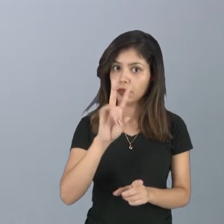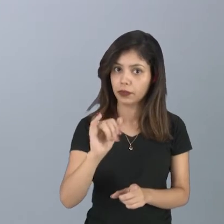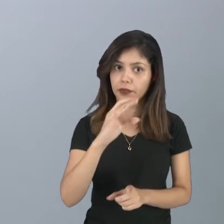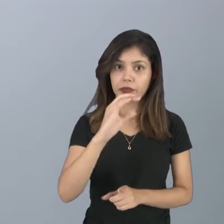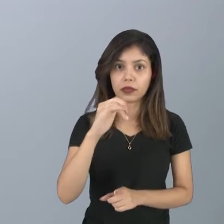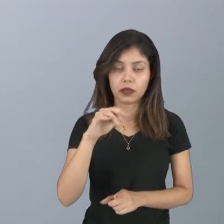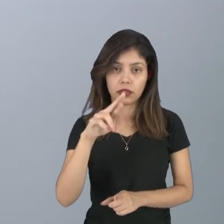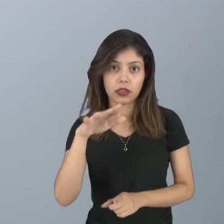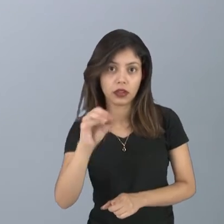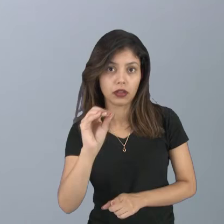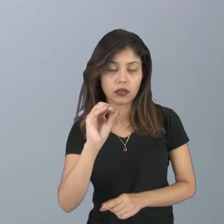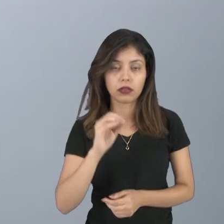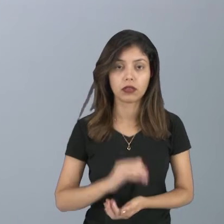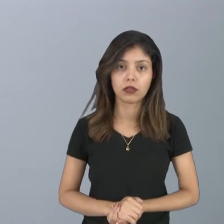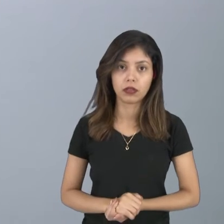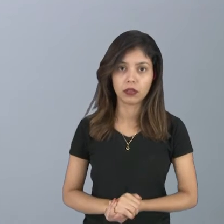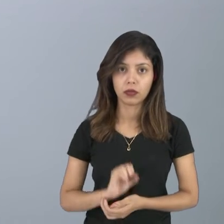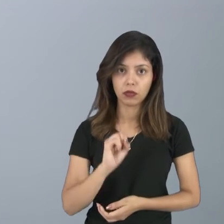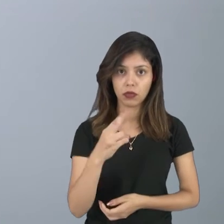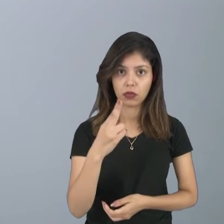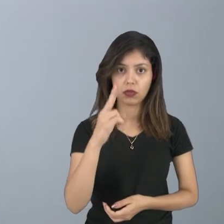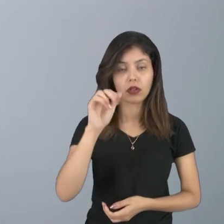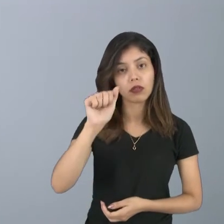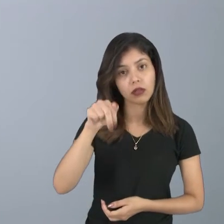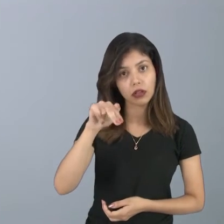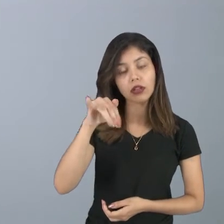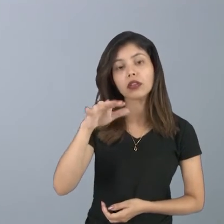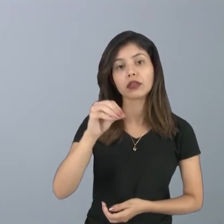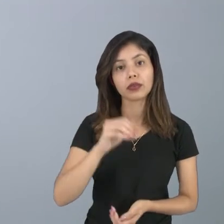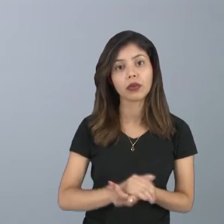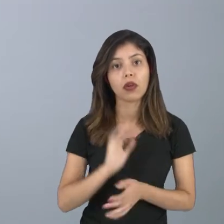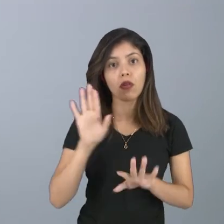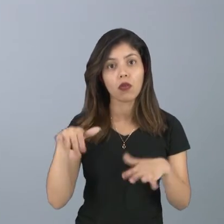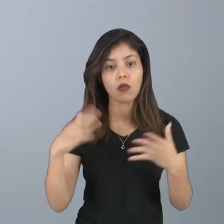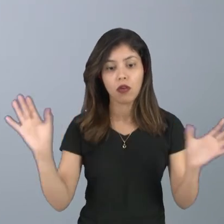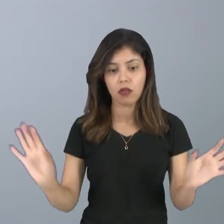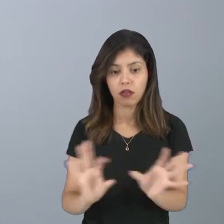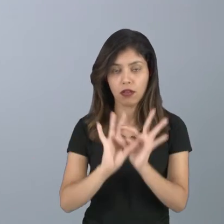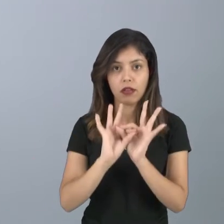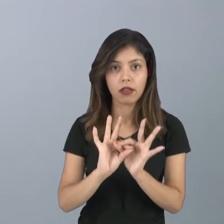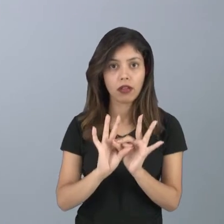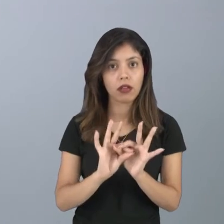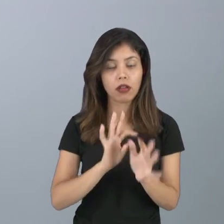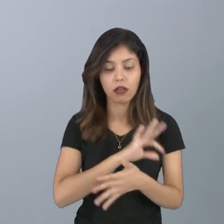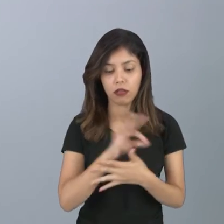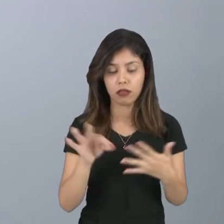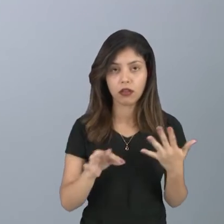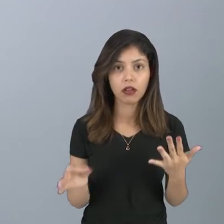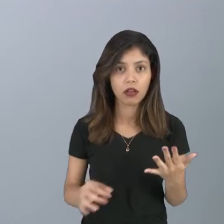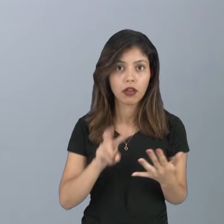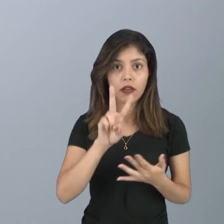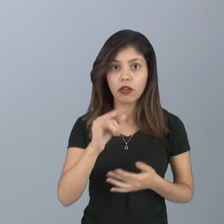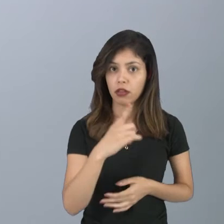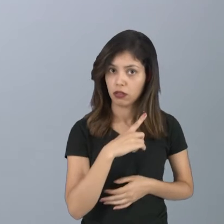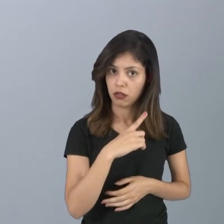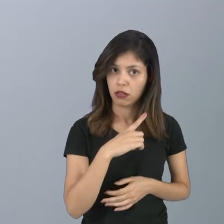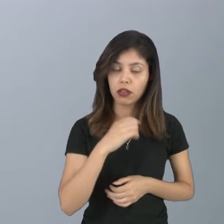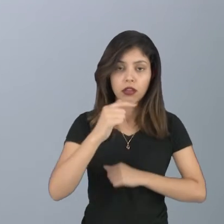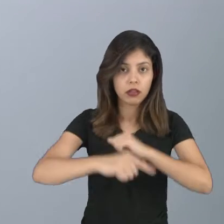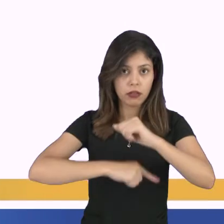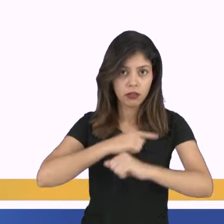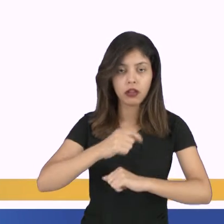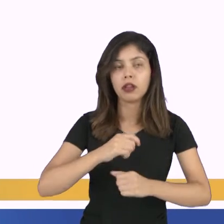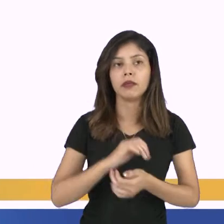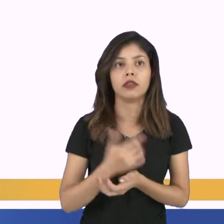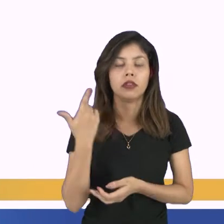um cátion, ou se vai formar um ânion, e qual tipo de ligação química ocorre entre esses átomos, ok?